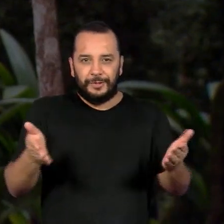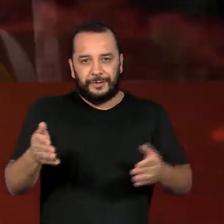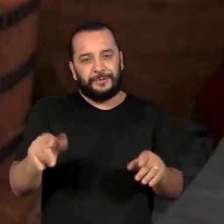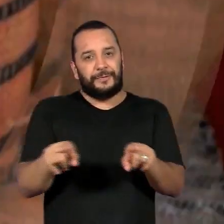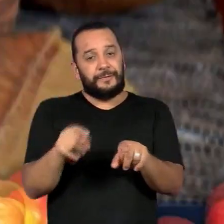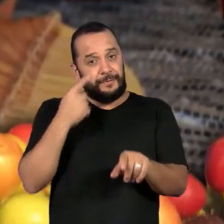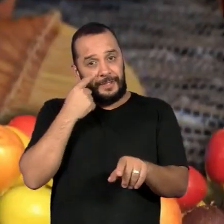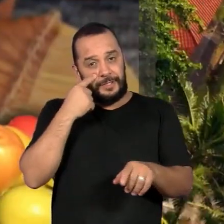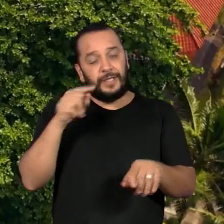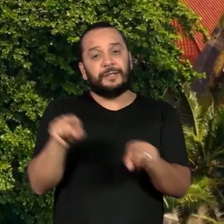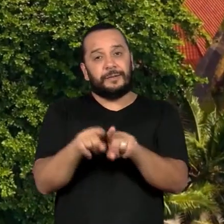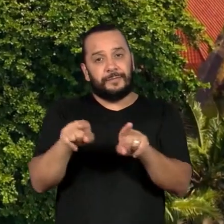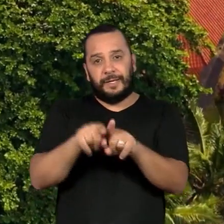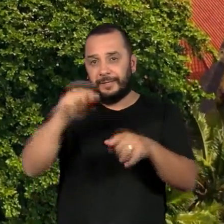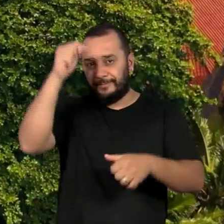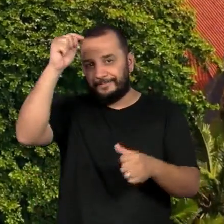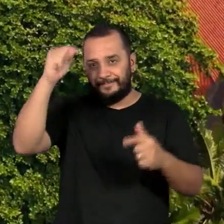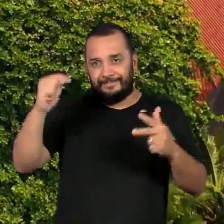também.